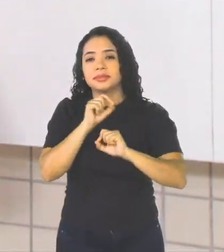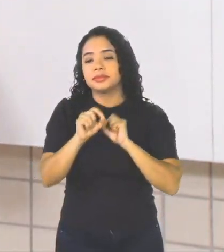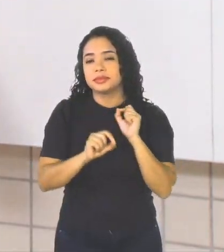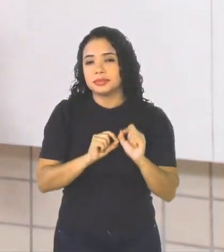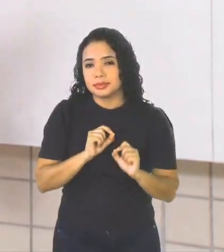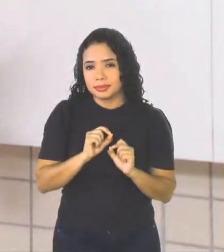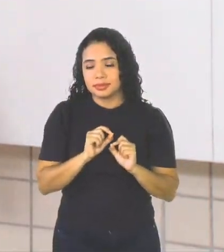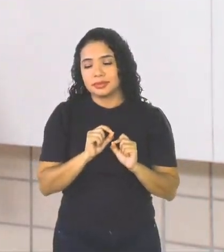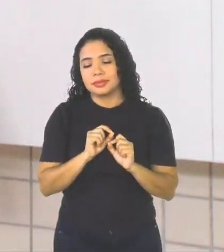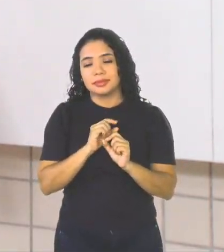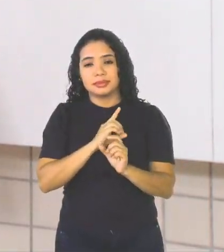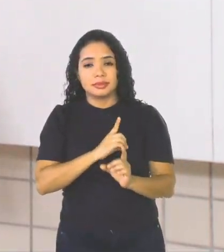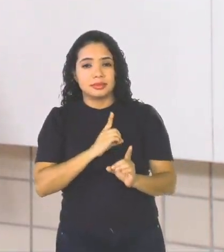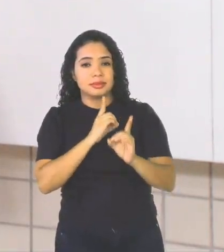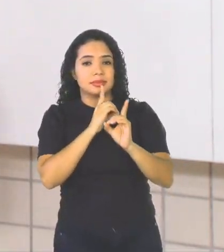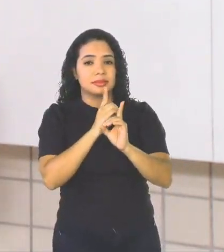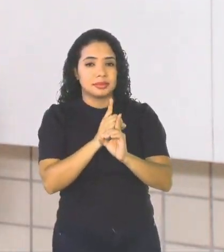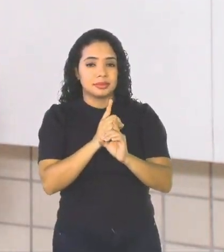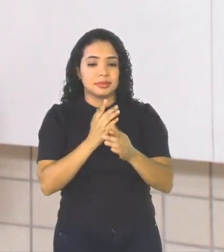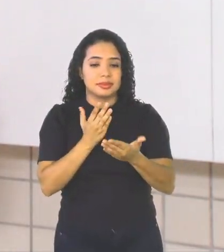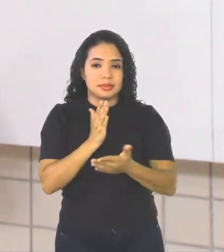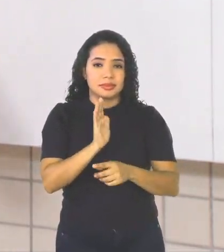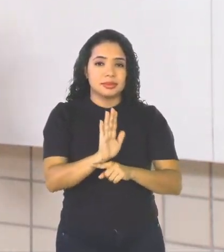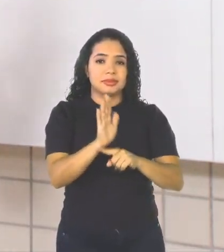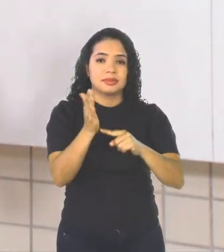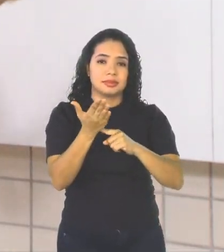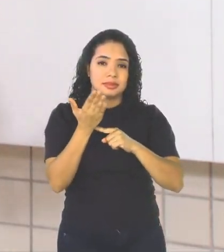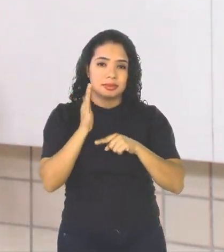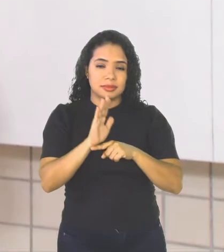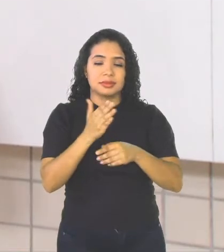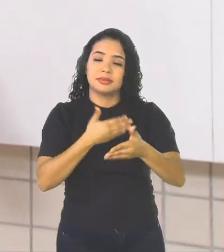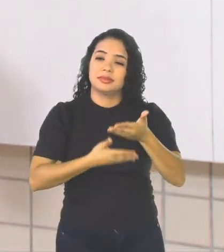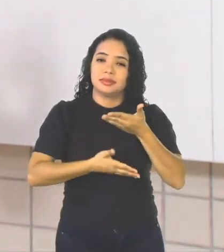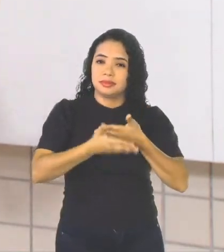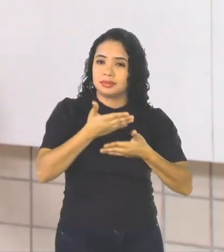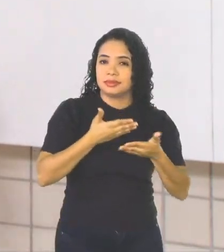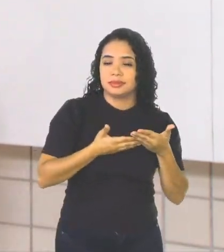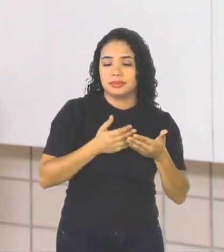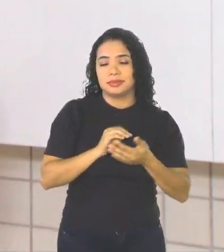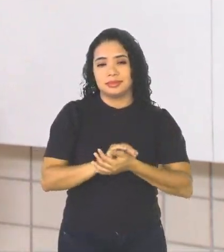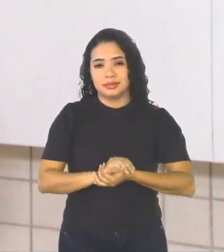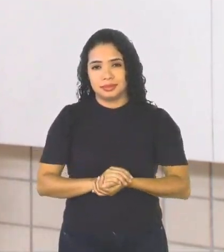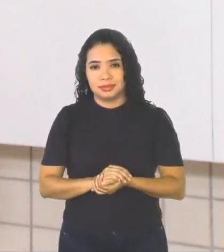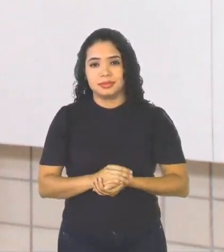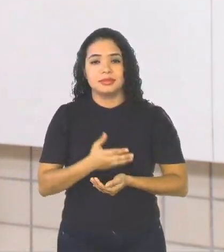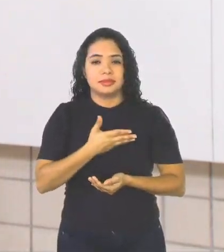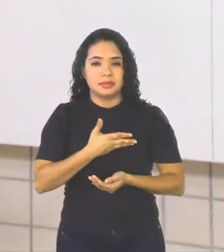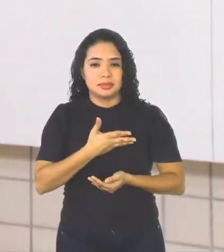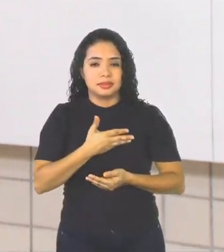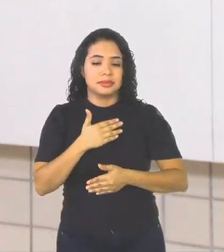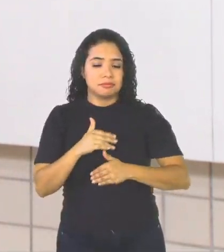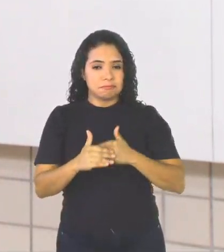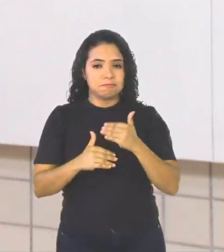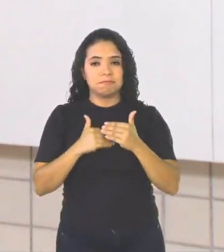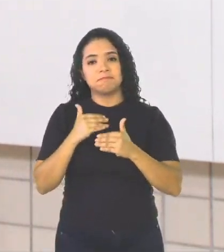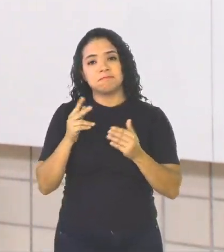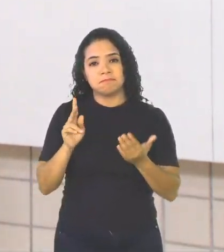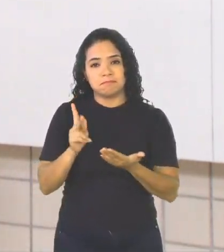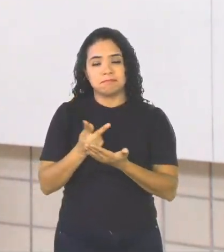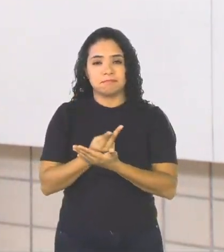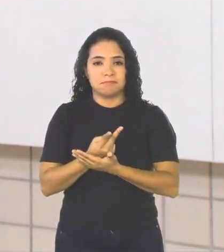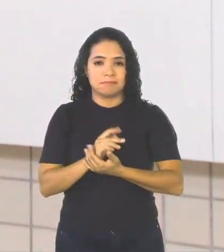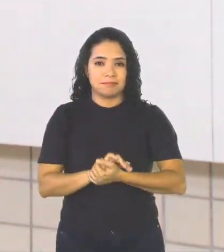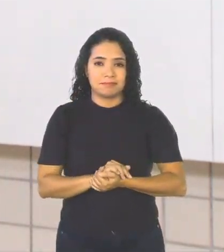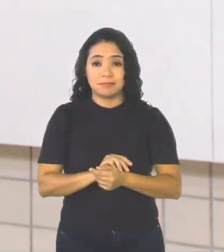né? Para um ajudar o outro. Então, toda essa questão da amizade que se forma. Então, você vai responder